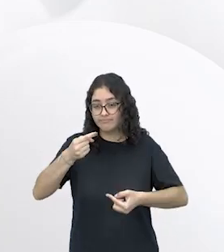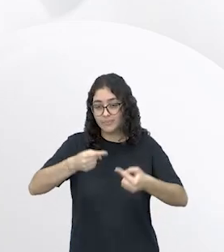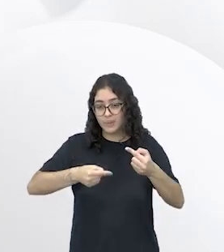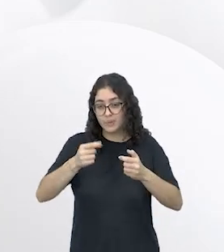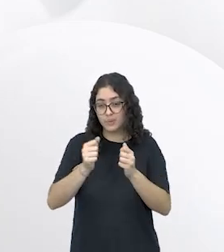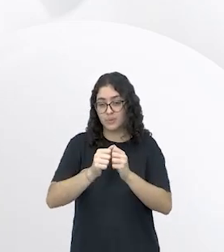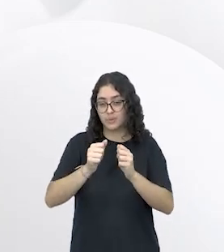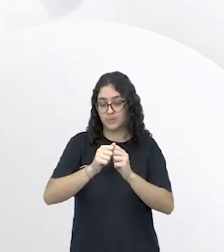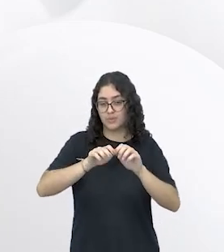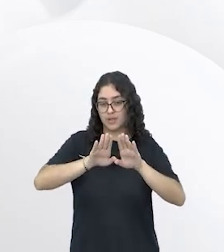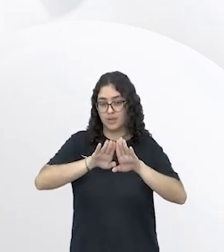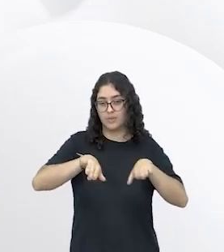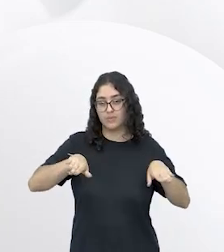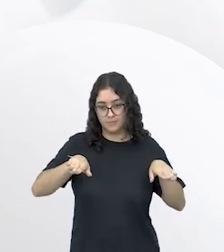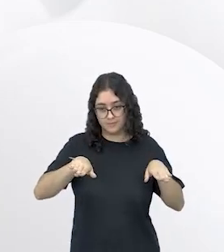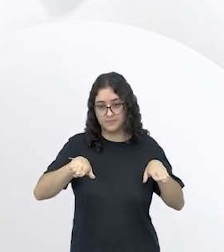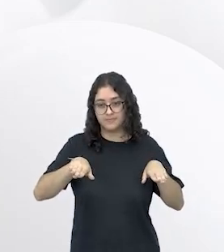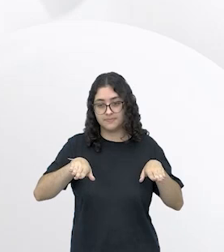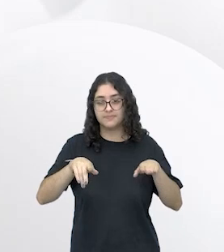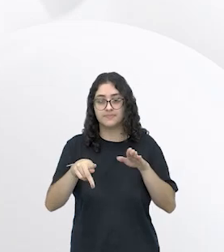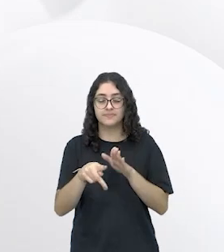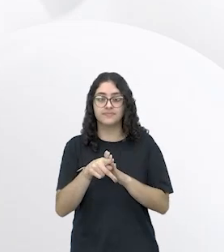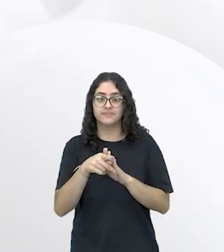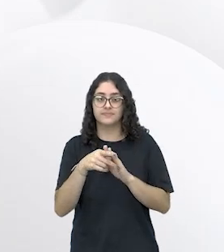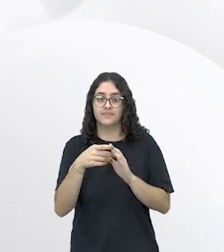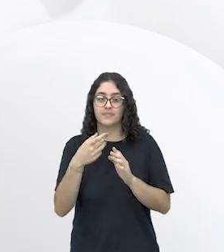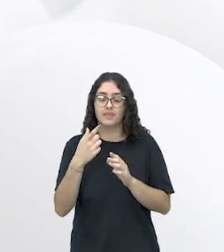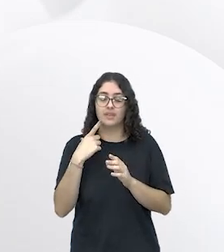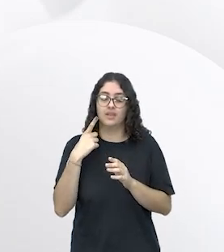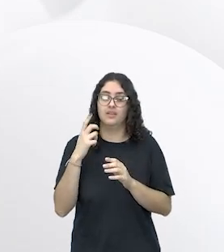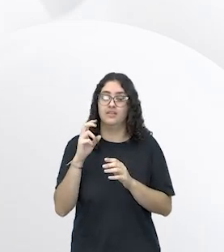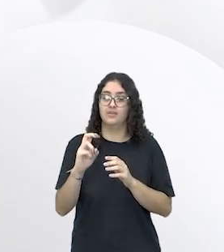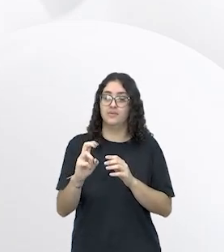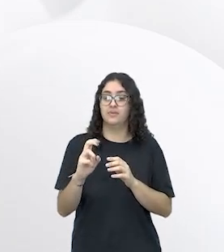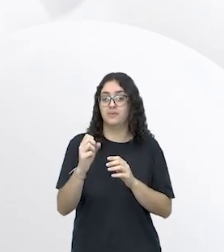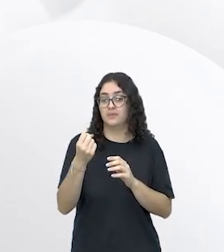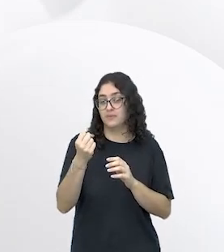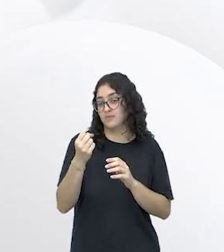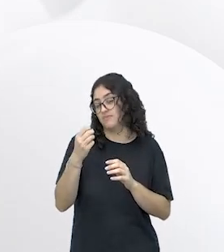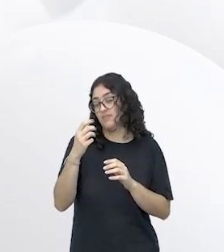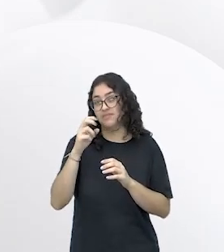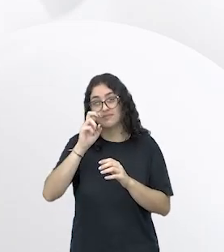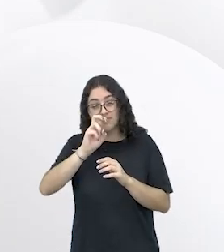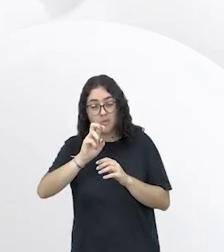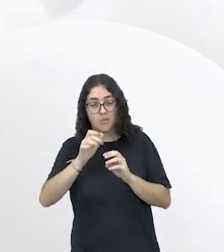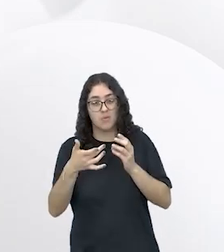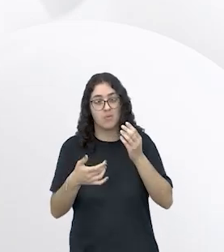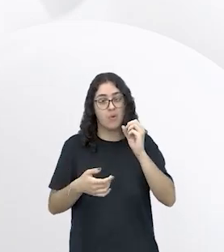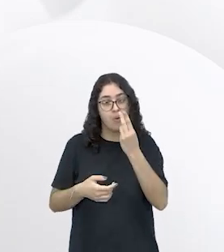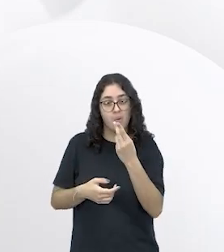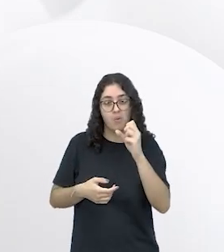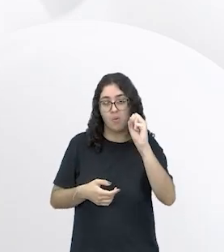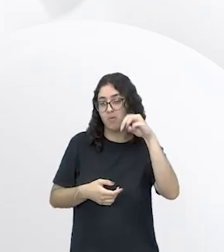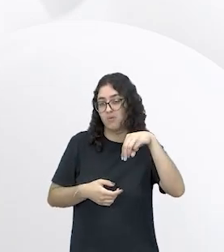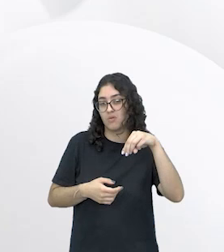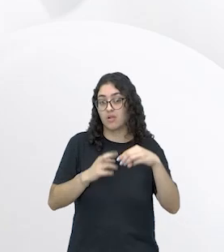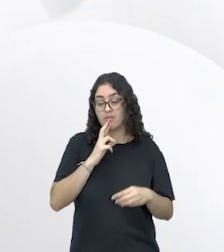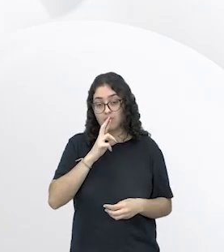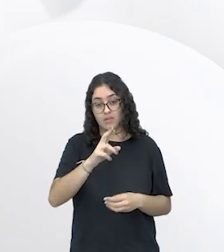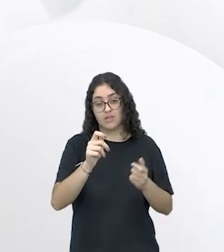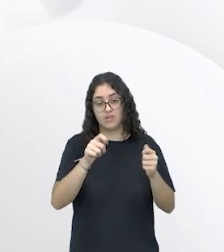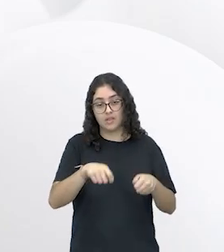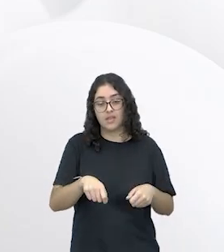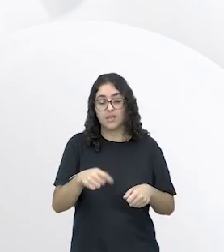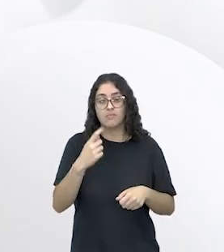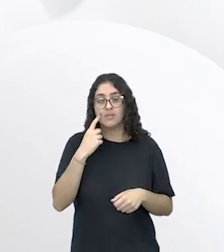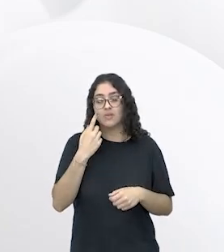com os alunos? Essa questão, os alunos vão ter de 5 a 8 minutos para responder. Aí eles pensam, tal,